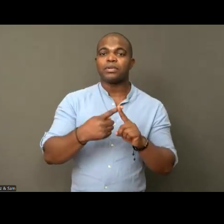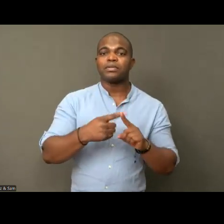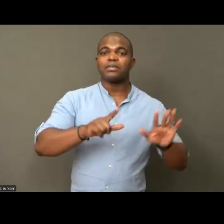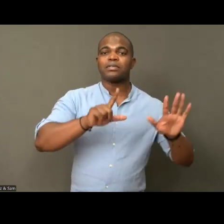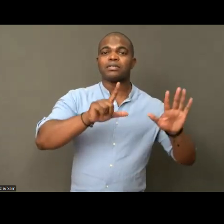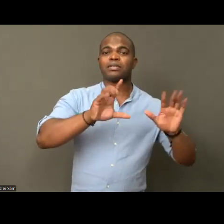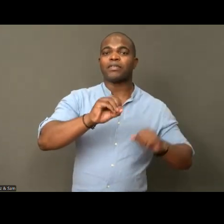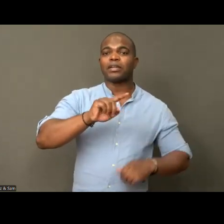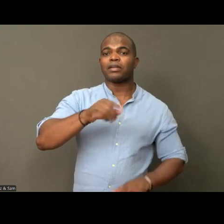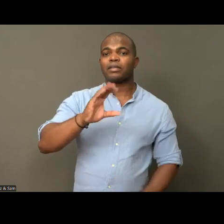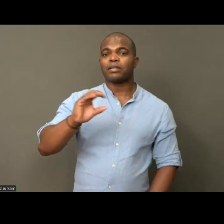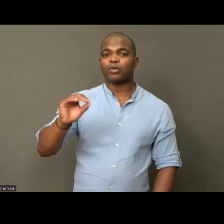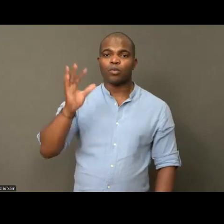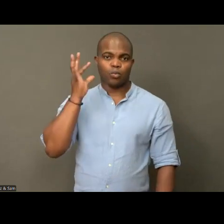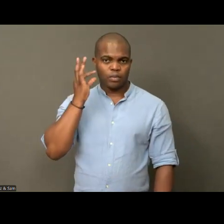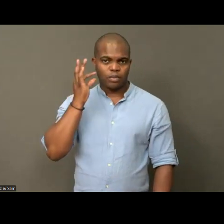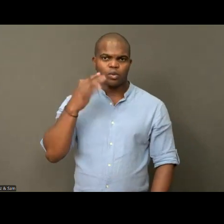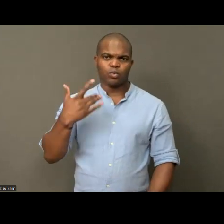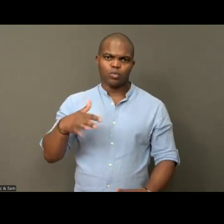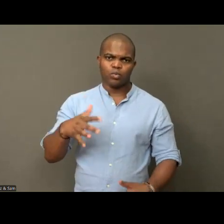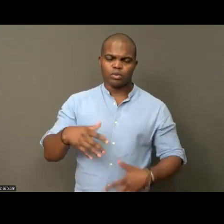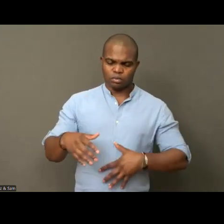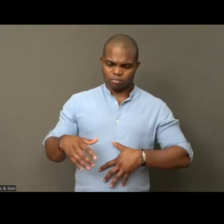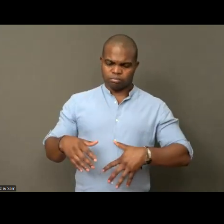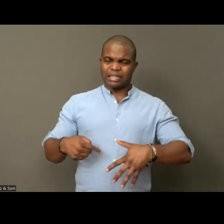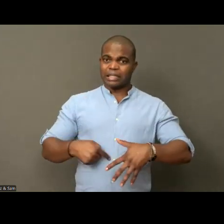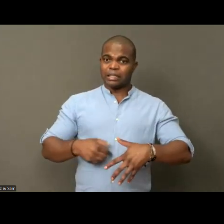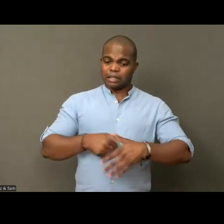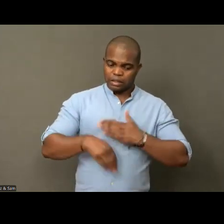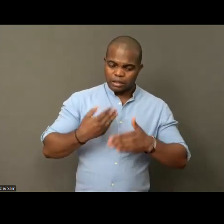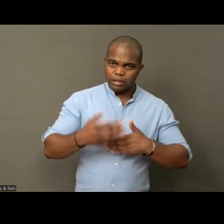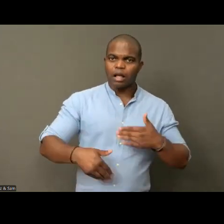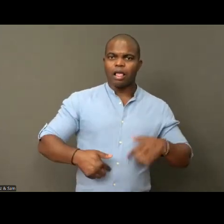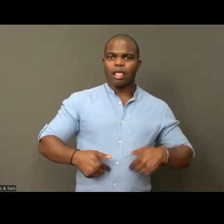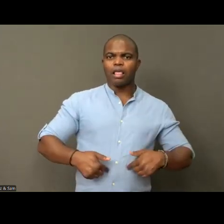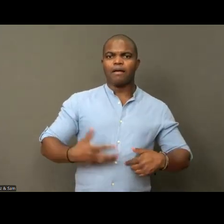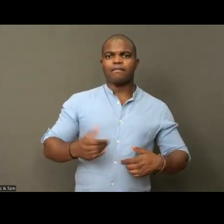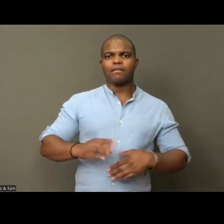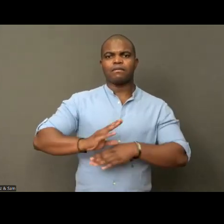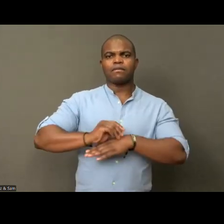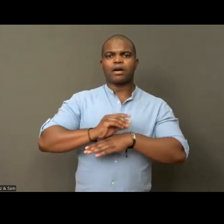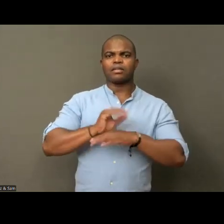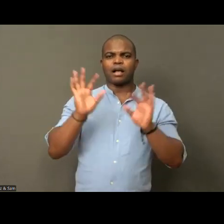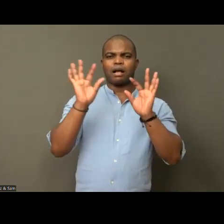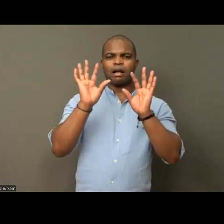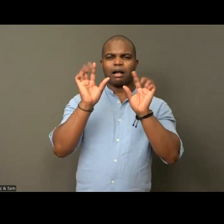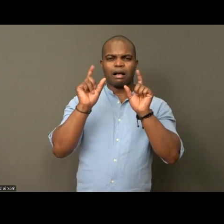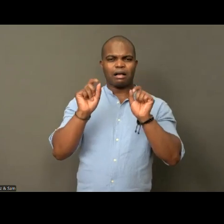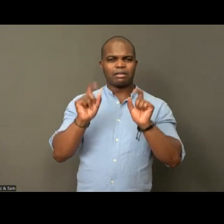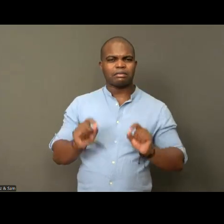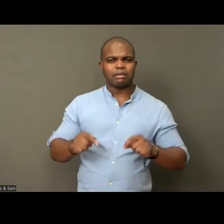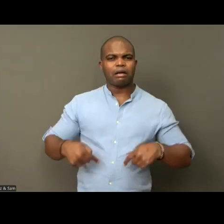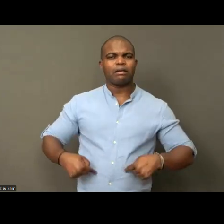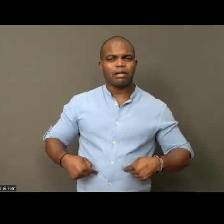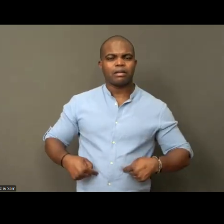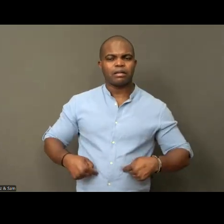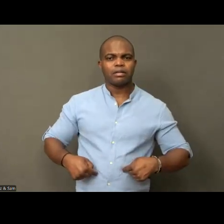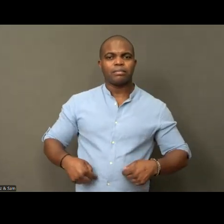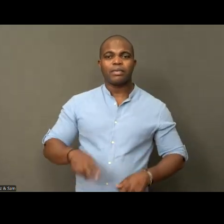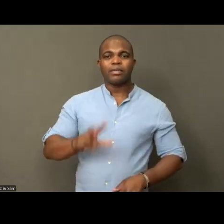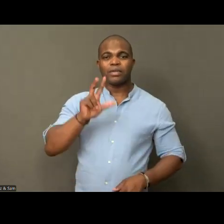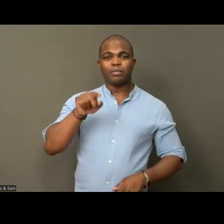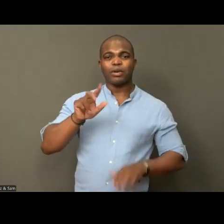com HIV, com aproximadamente 160 milhões de novas infecções naquele ano. Houve